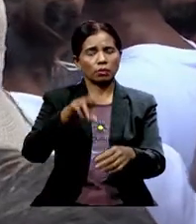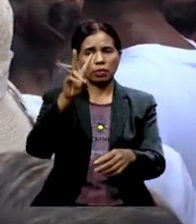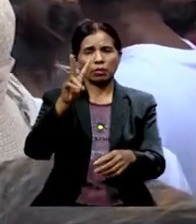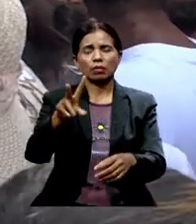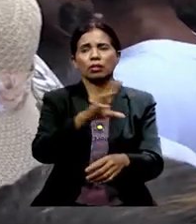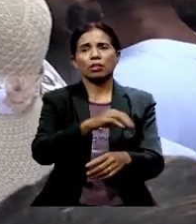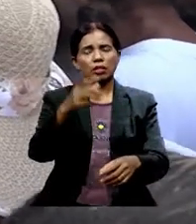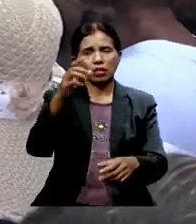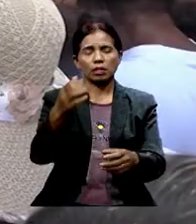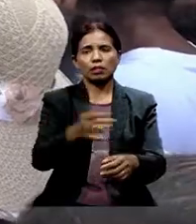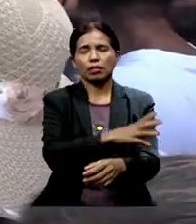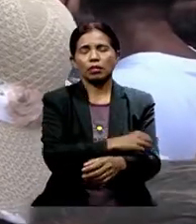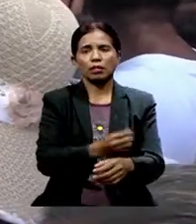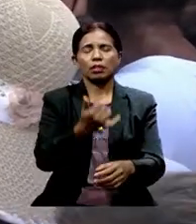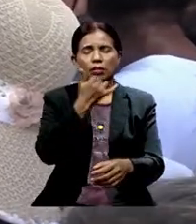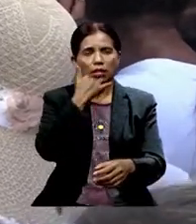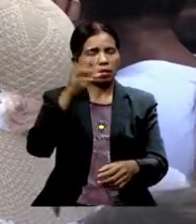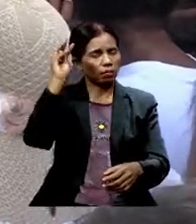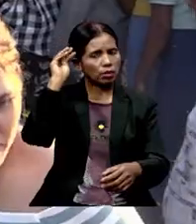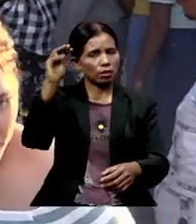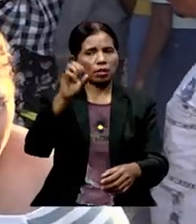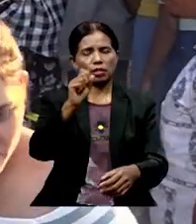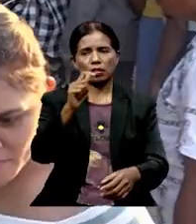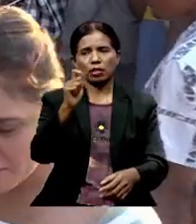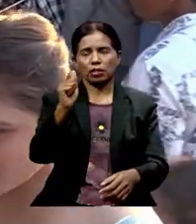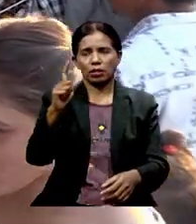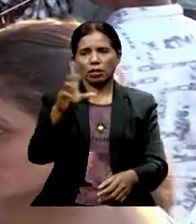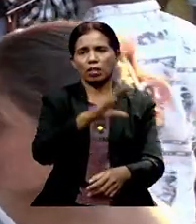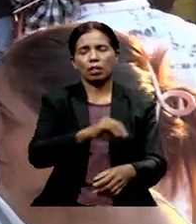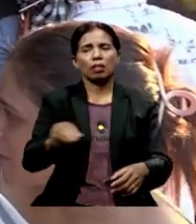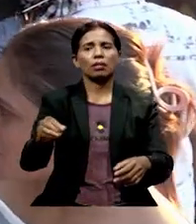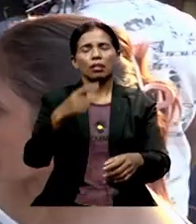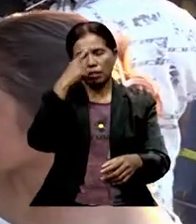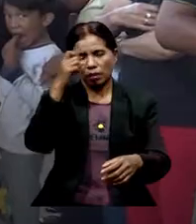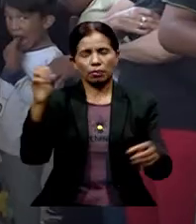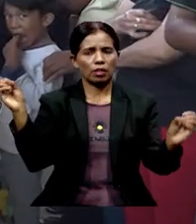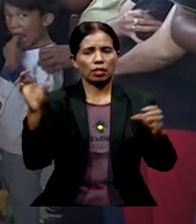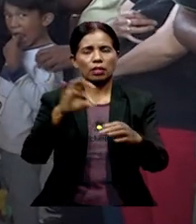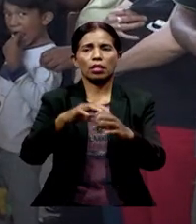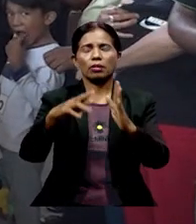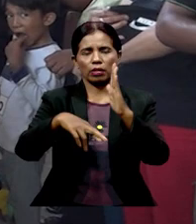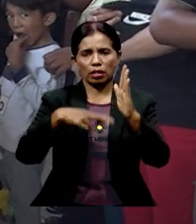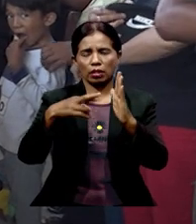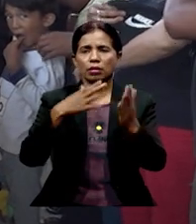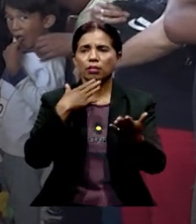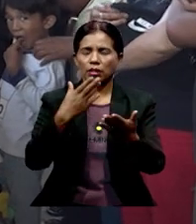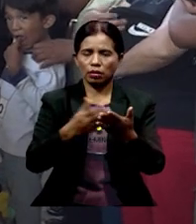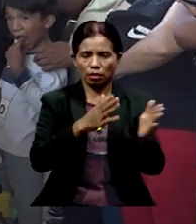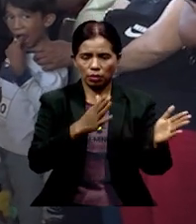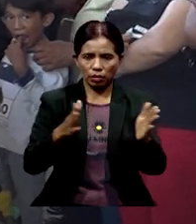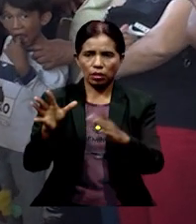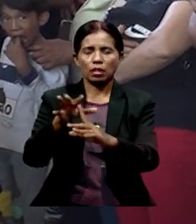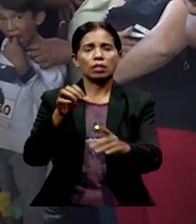Ministério Administração Estatal no Secretariado Técnico Administração Eleitoral, também lá cria mecanismo de para processo eleição suco.